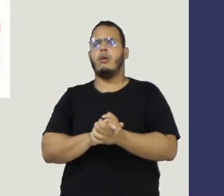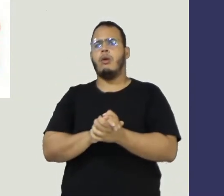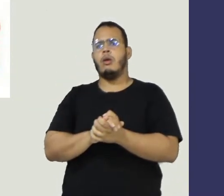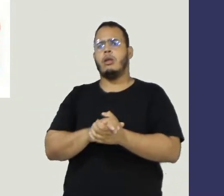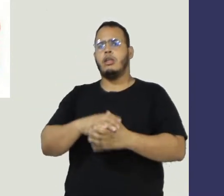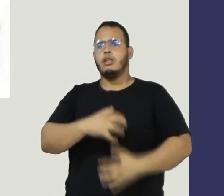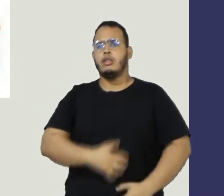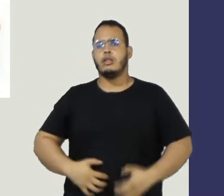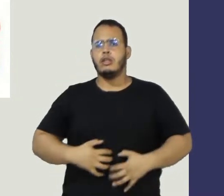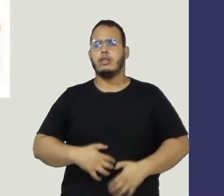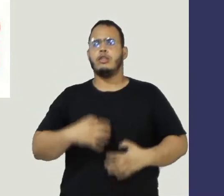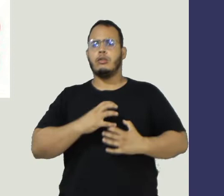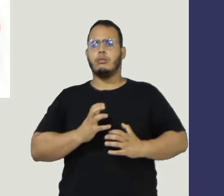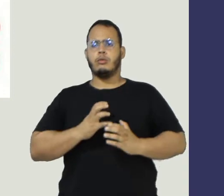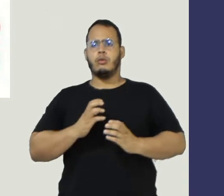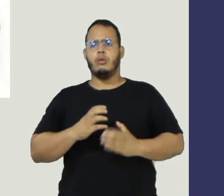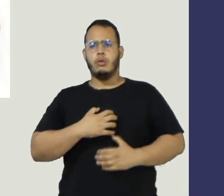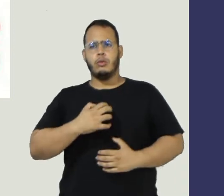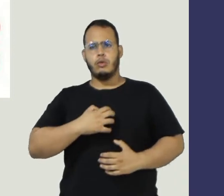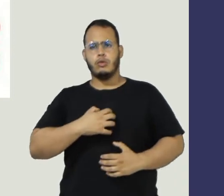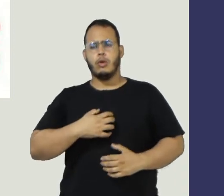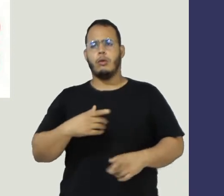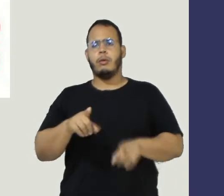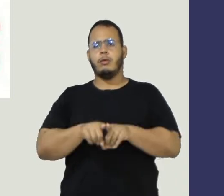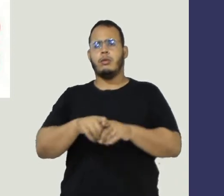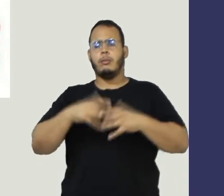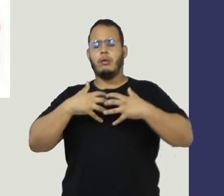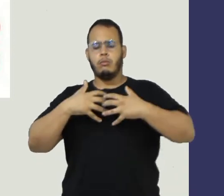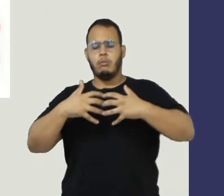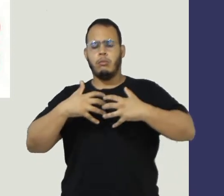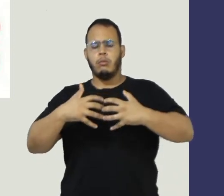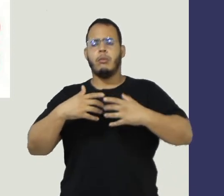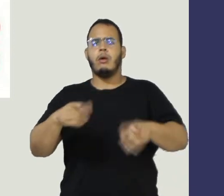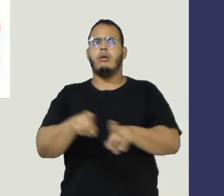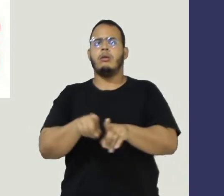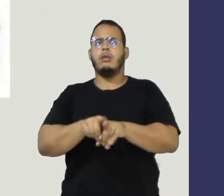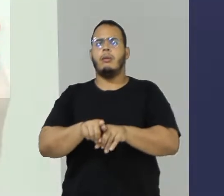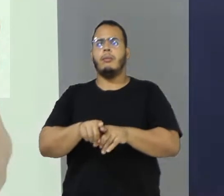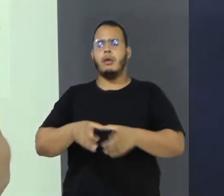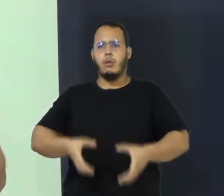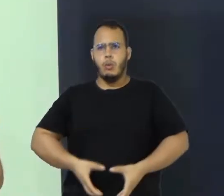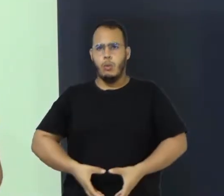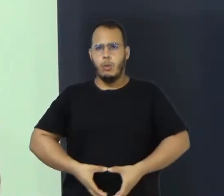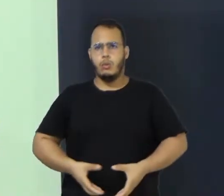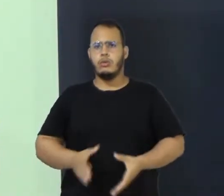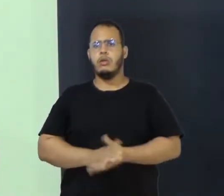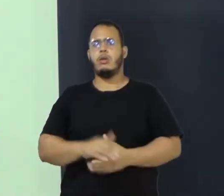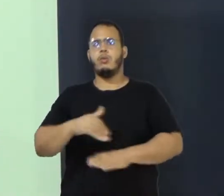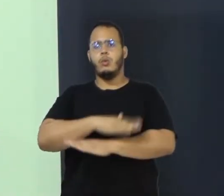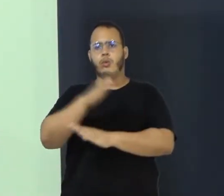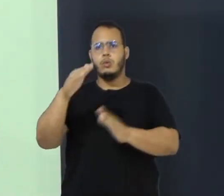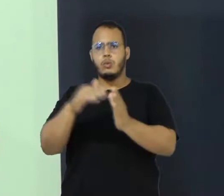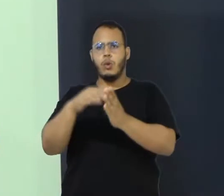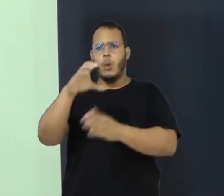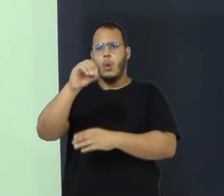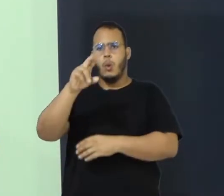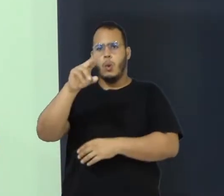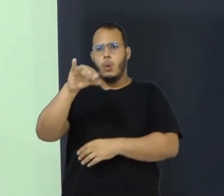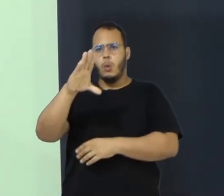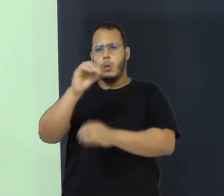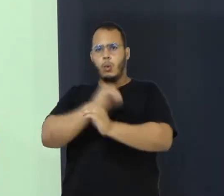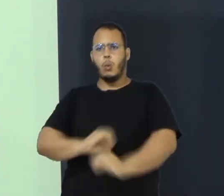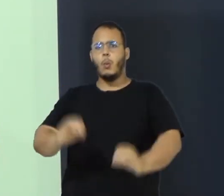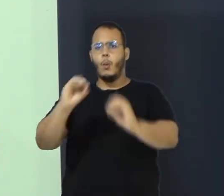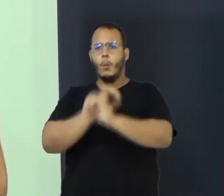o estômago, pulmão, certo? Todos esses, o útero também. Todos esses órgãos ocos do nosso